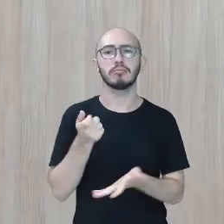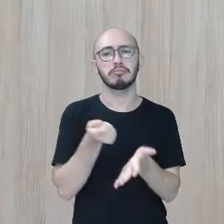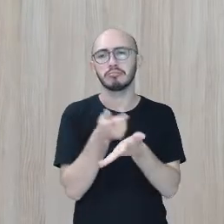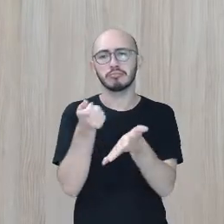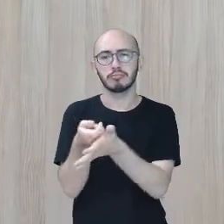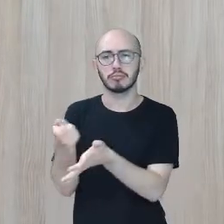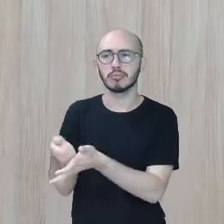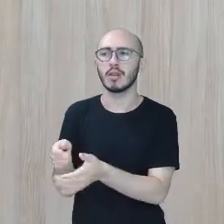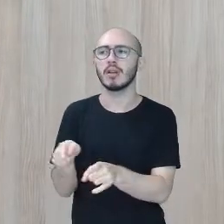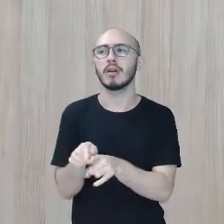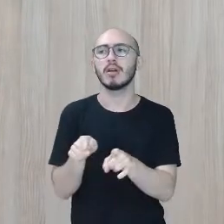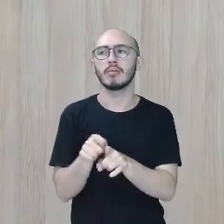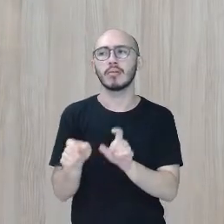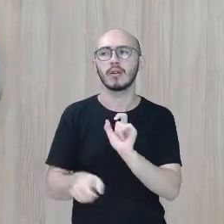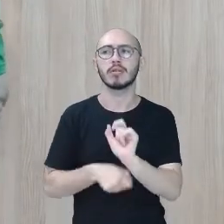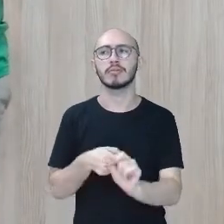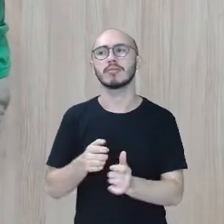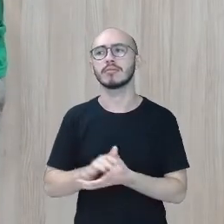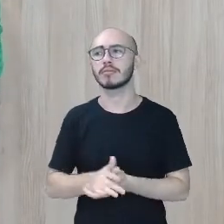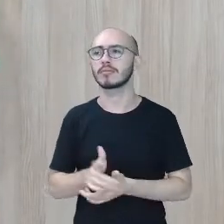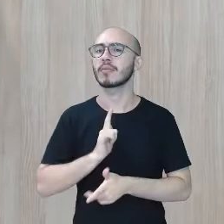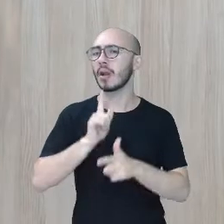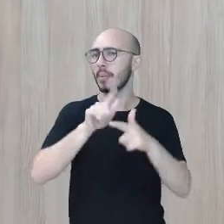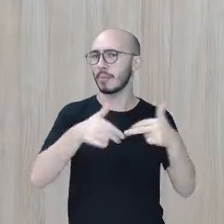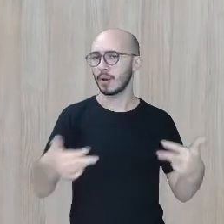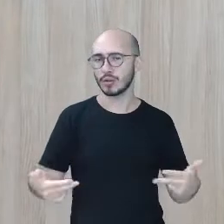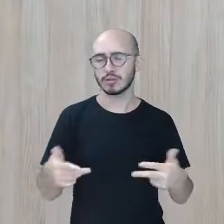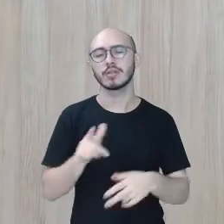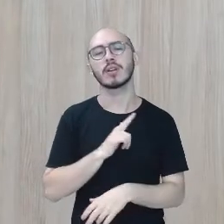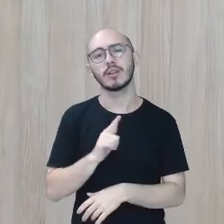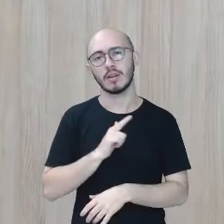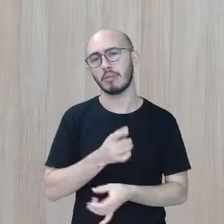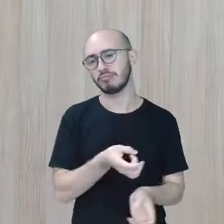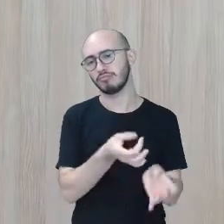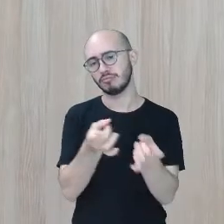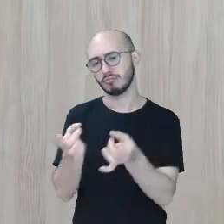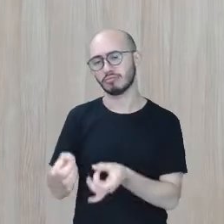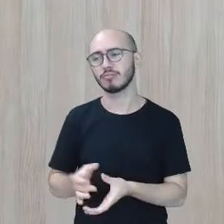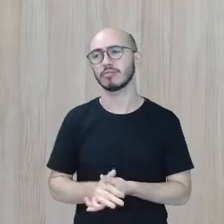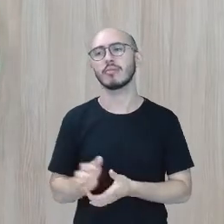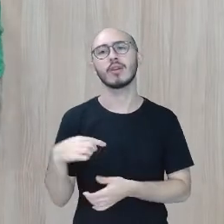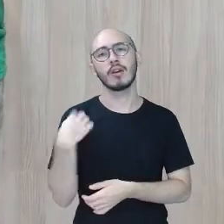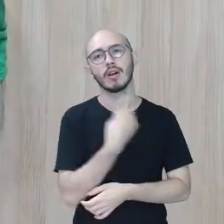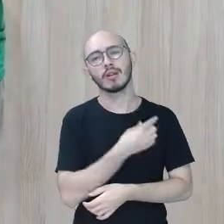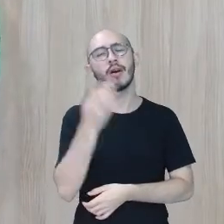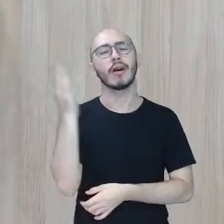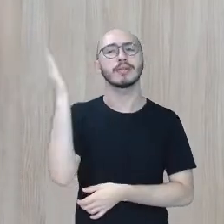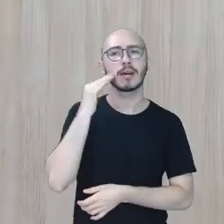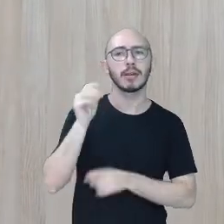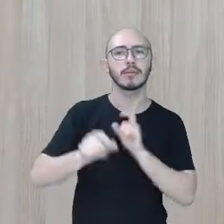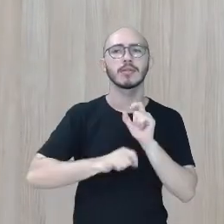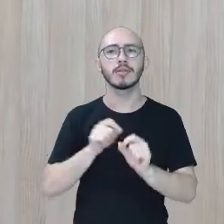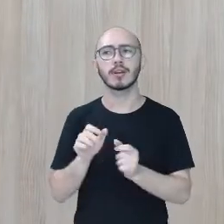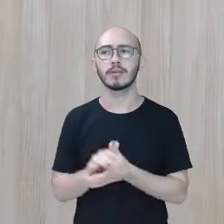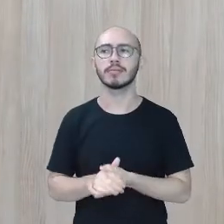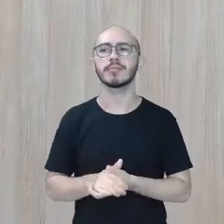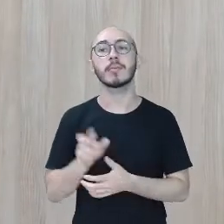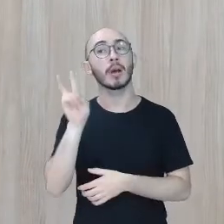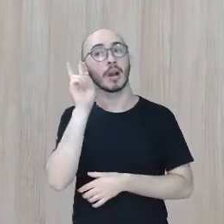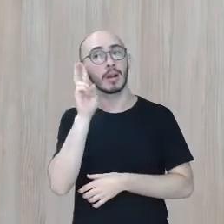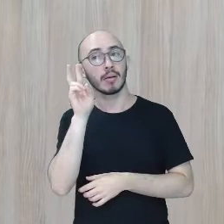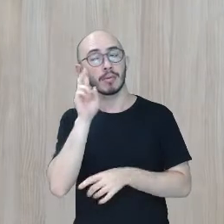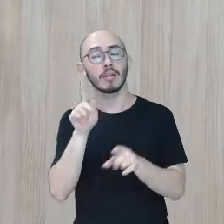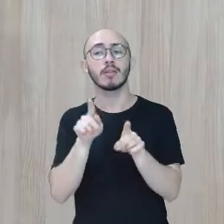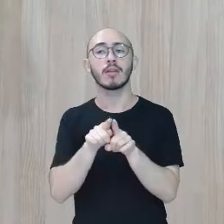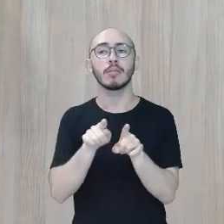para adquirir os produtos que eram vendidos, né. A gente sabe, né, assim, lembrar também, né,